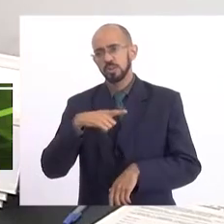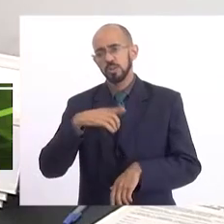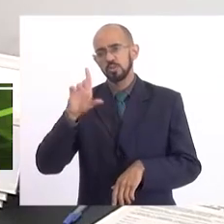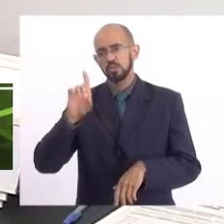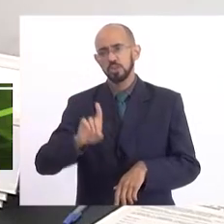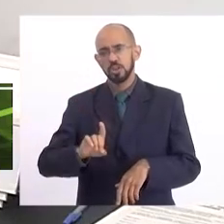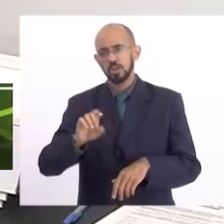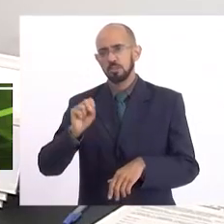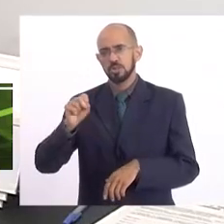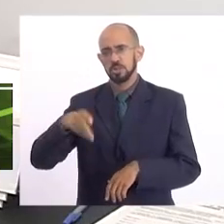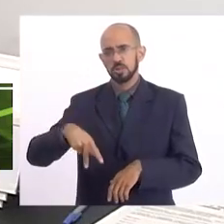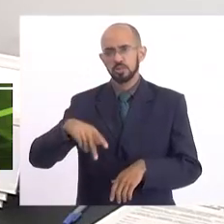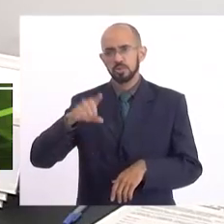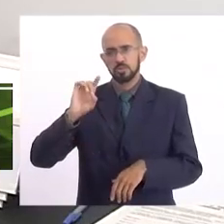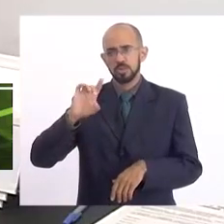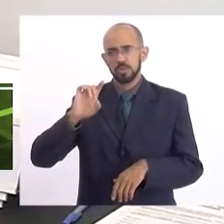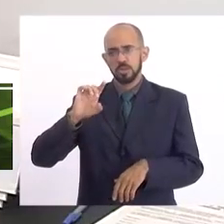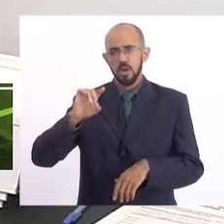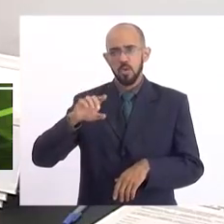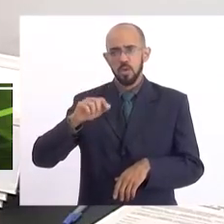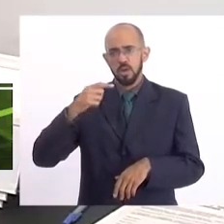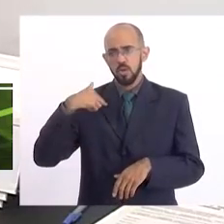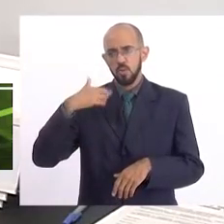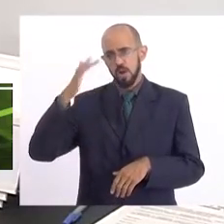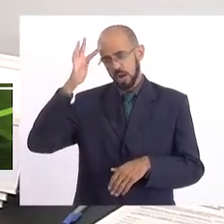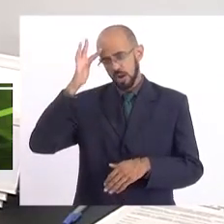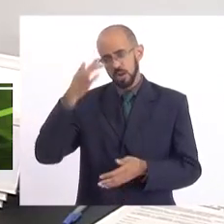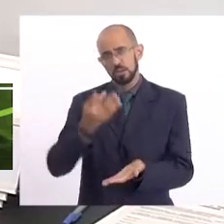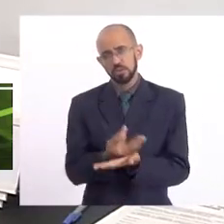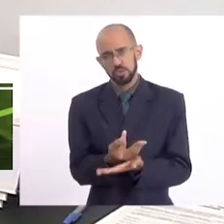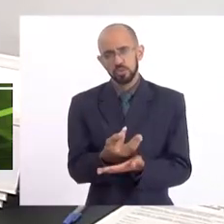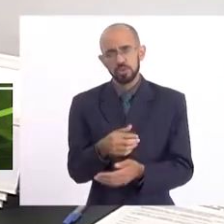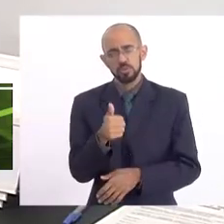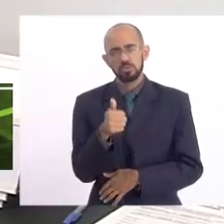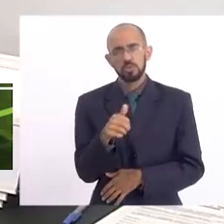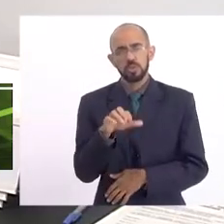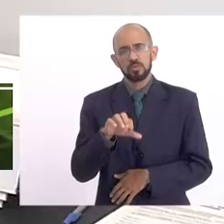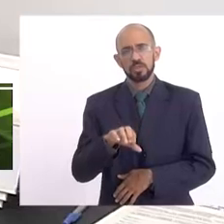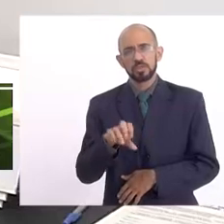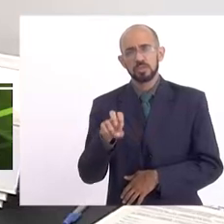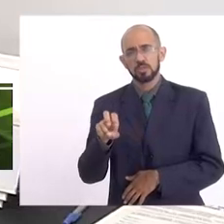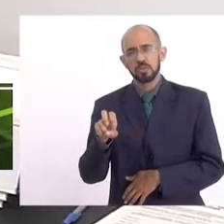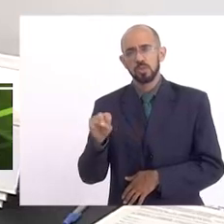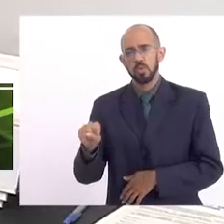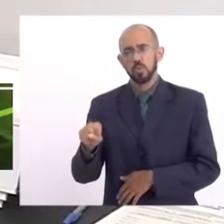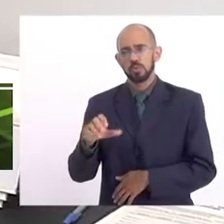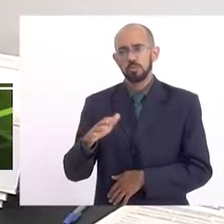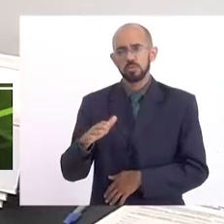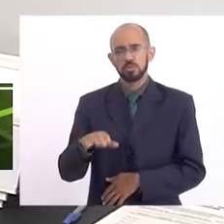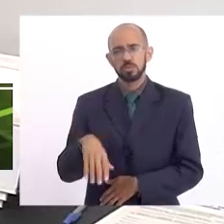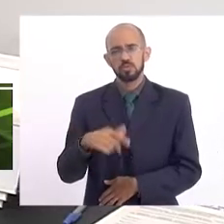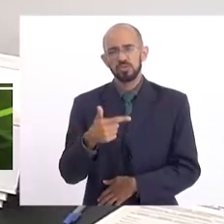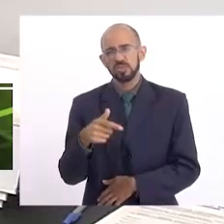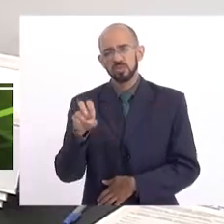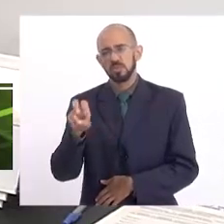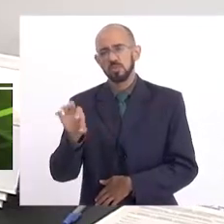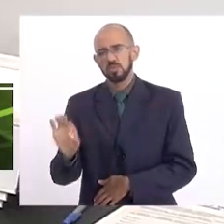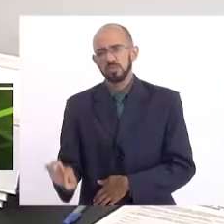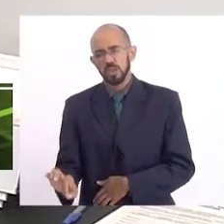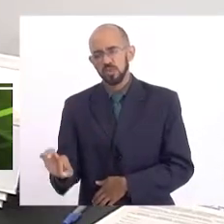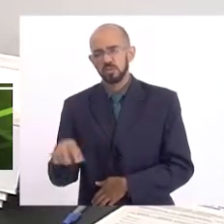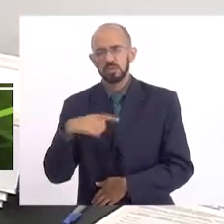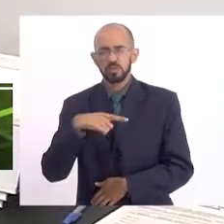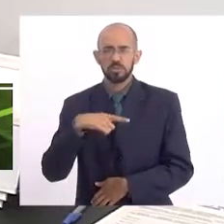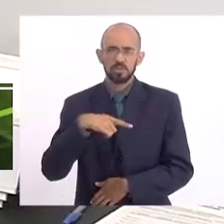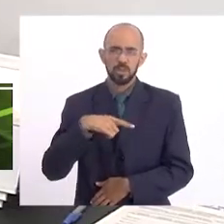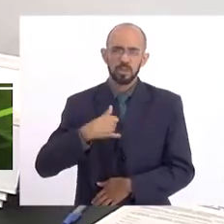especial. Então, com isso, eu acredito que a gente, desses 1.958 aqui, pelo menos um quarto aqui já tem a idade para se